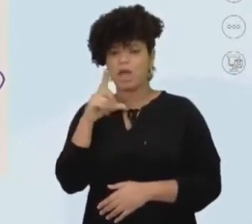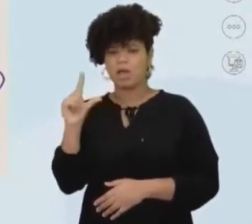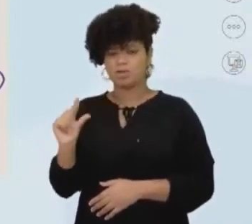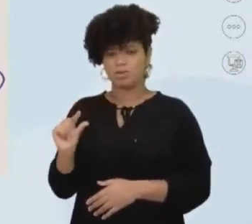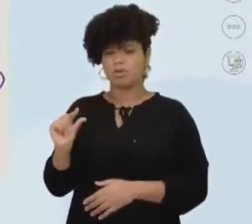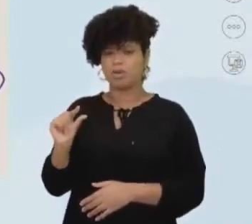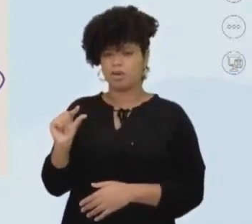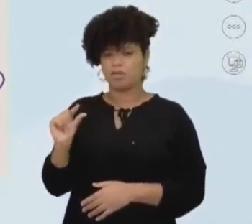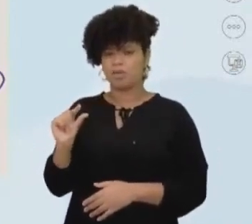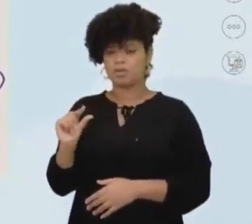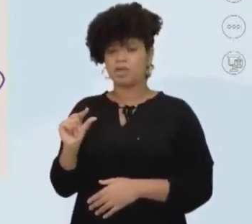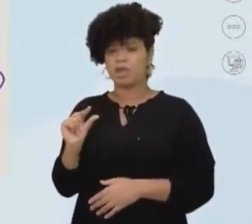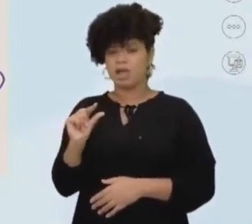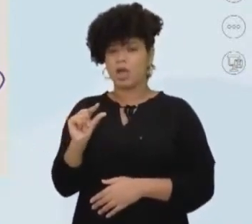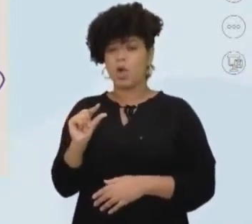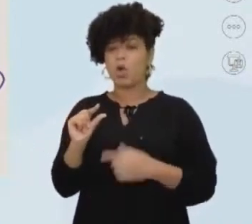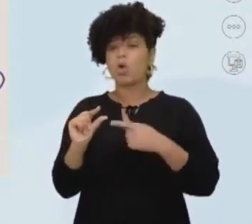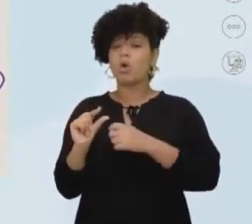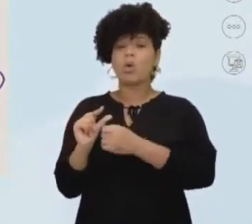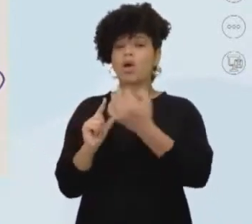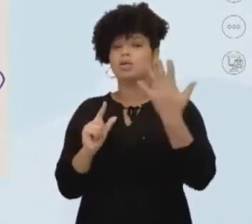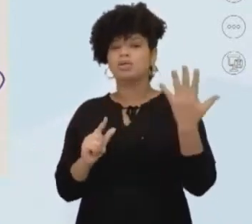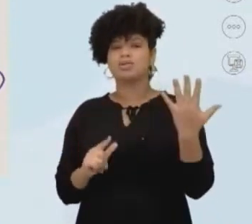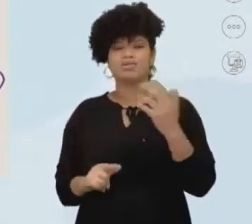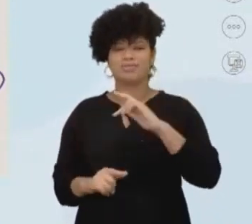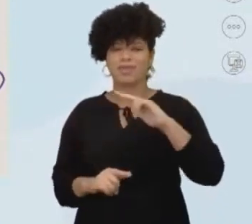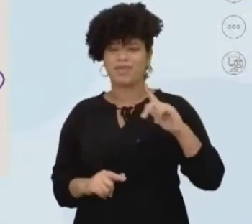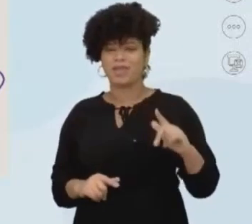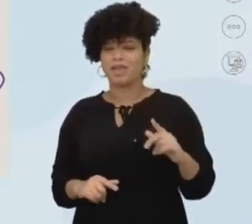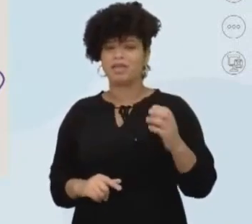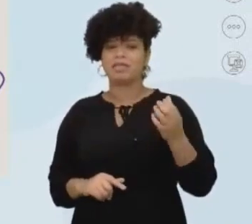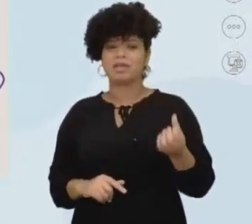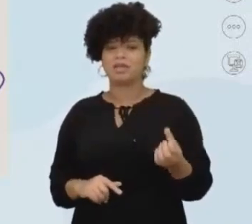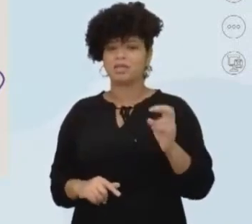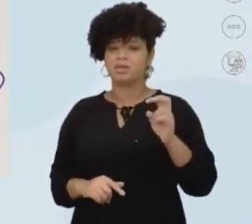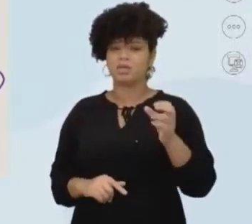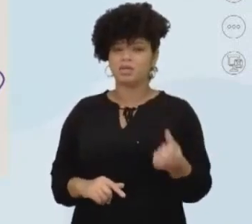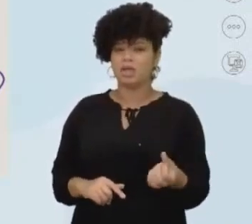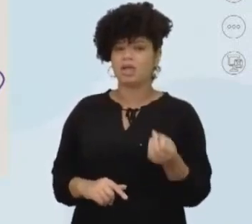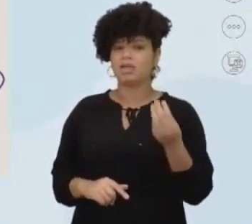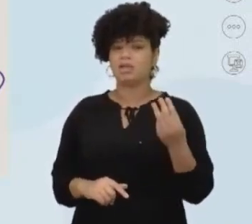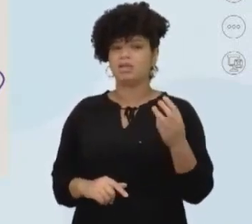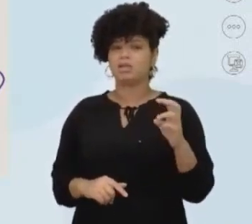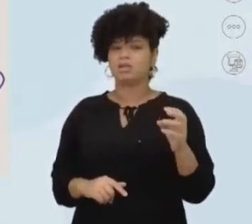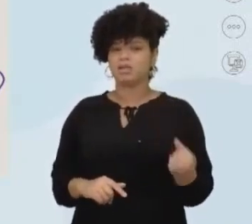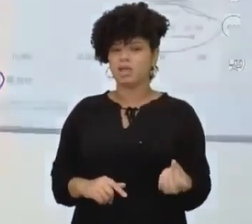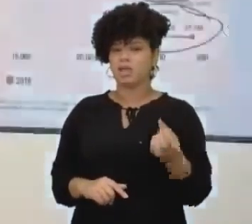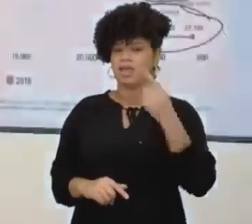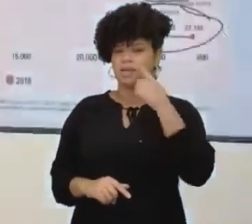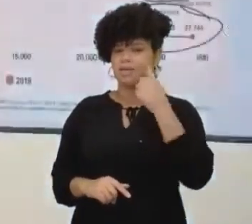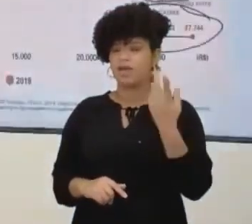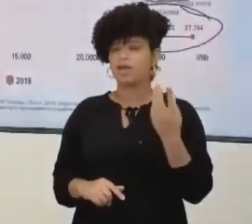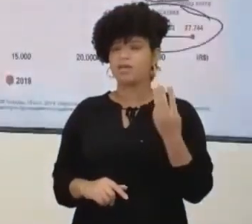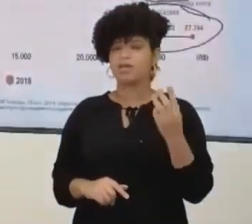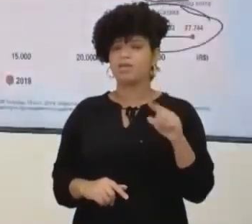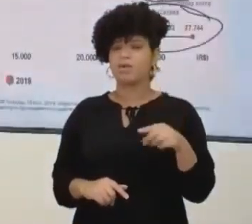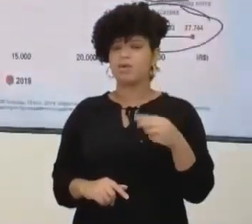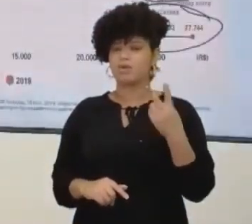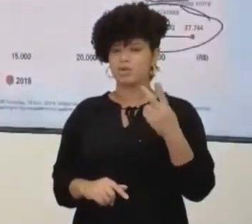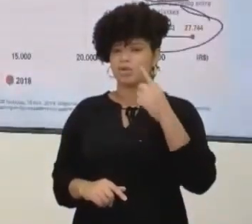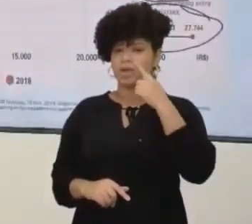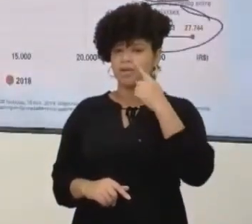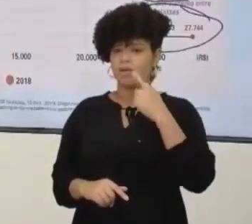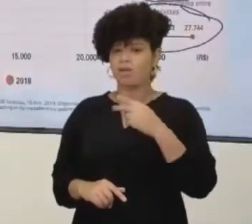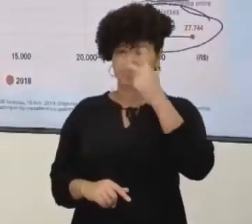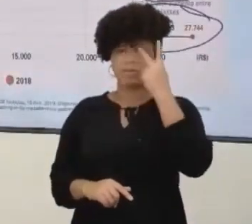é os valores a 153 353 656 958 vai diminuindo é 3,2 por incrível que